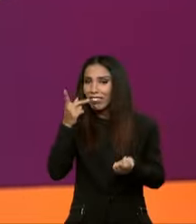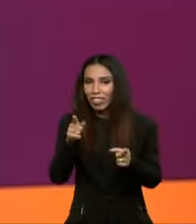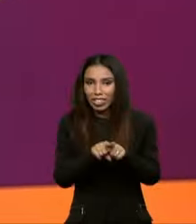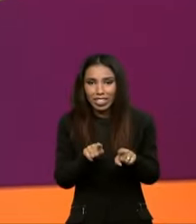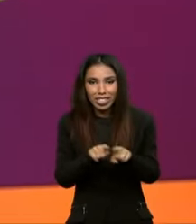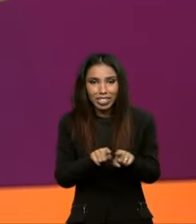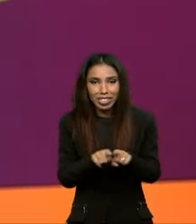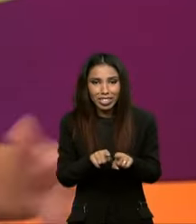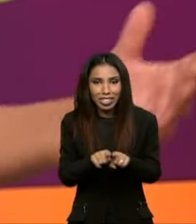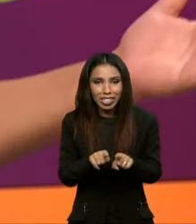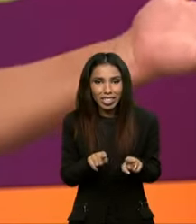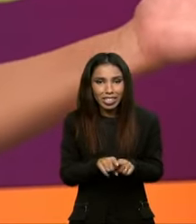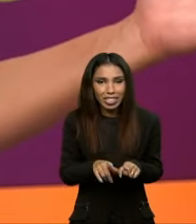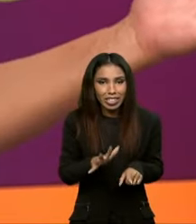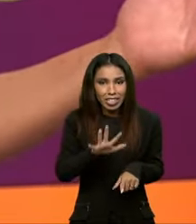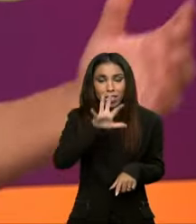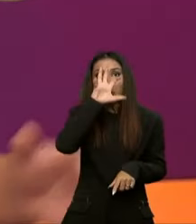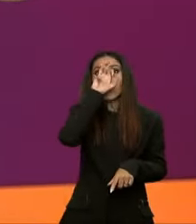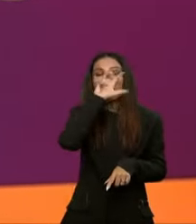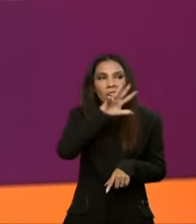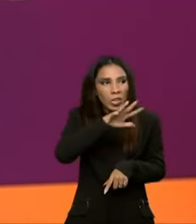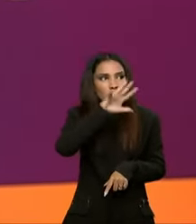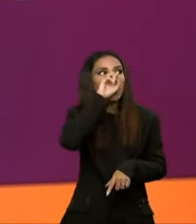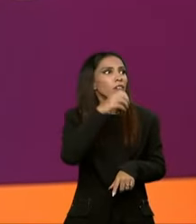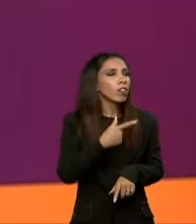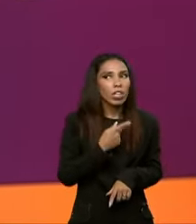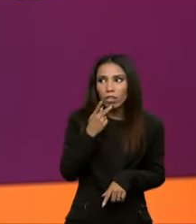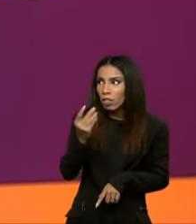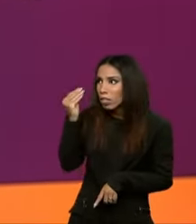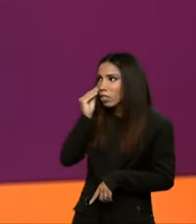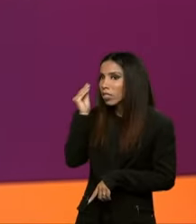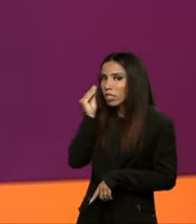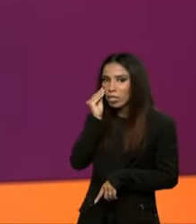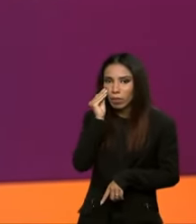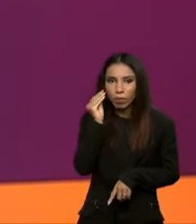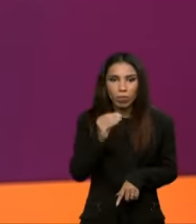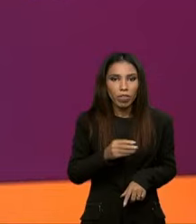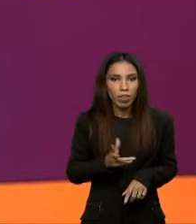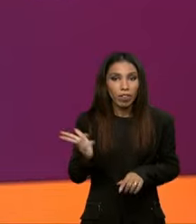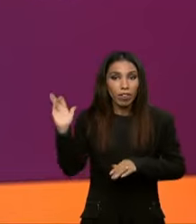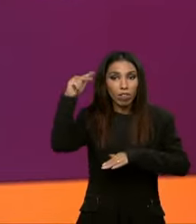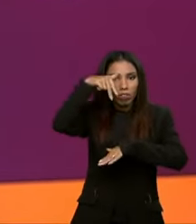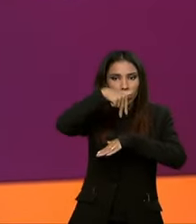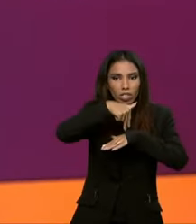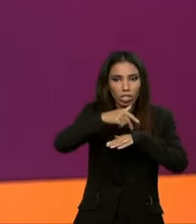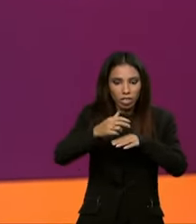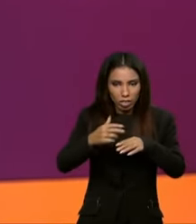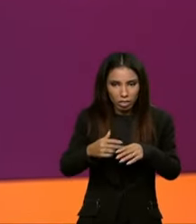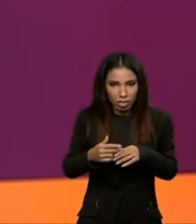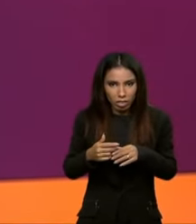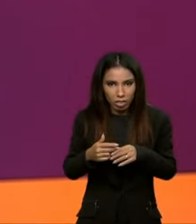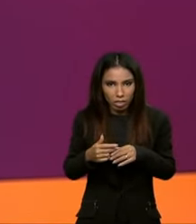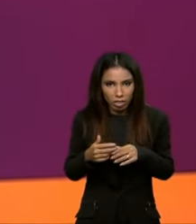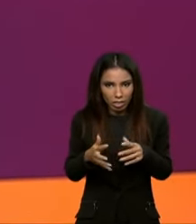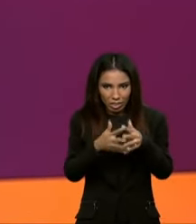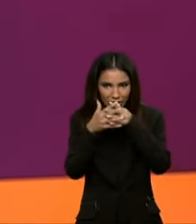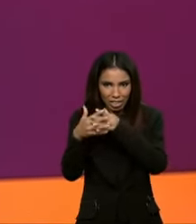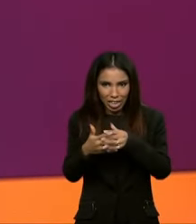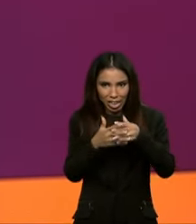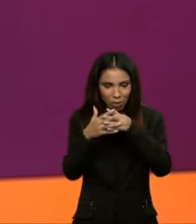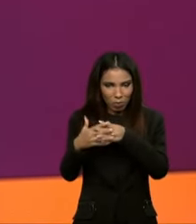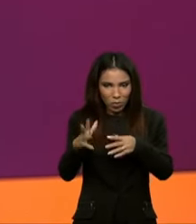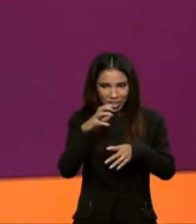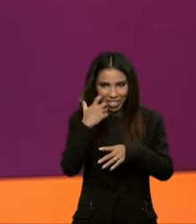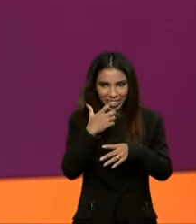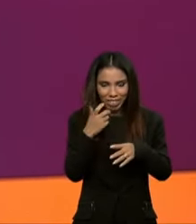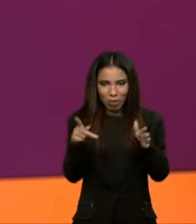E ela falava, respira. Eu falei, pô, tô tentando, brother. Você ficou lá em cima, André? Fiquei, mas vou te falar. Passou mal. Não, eu já